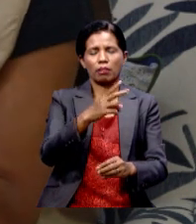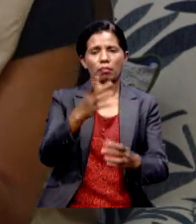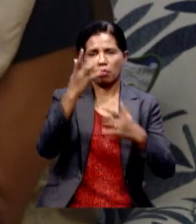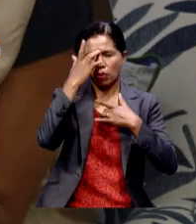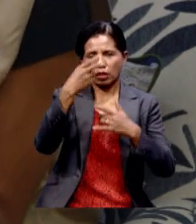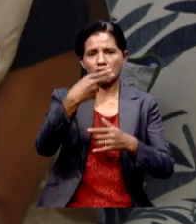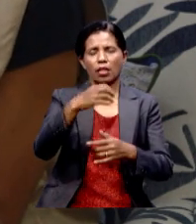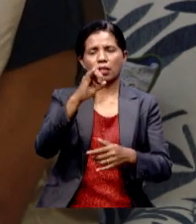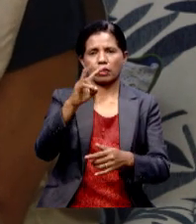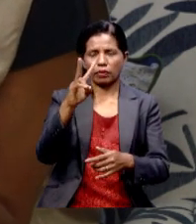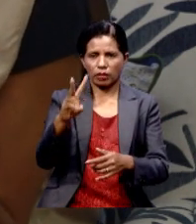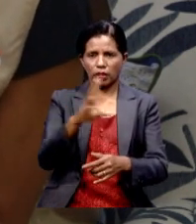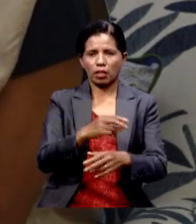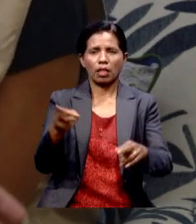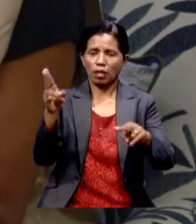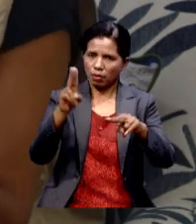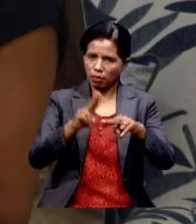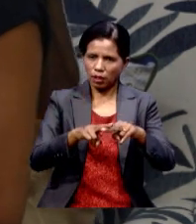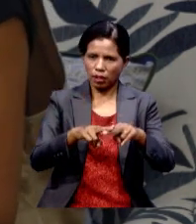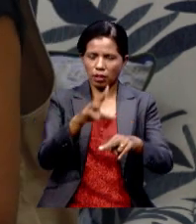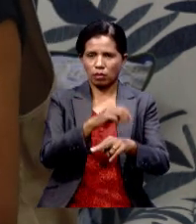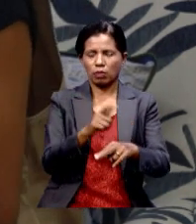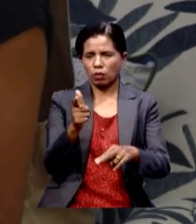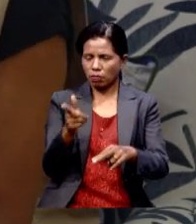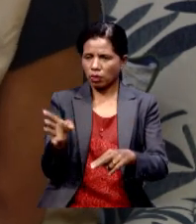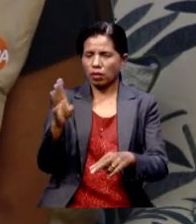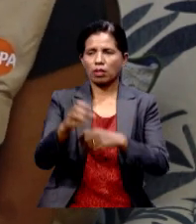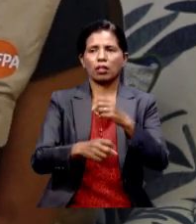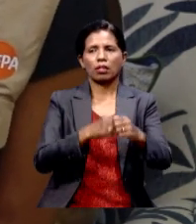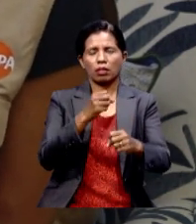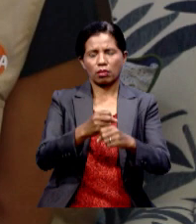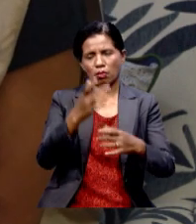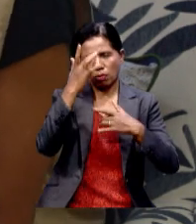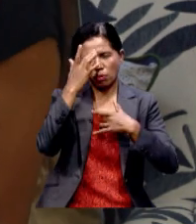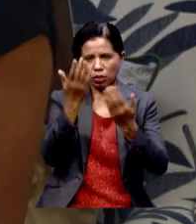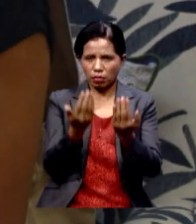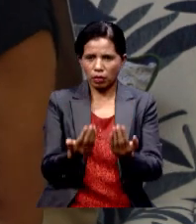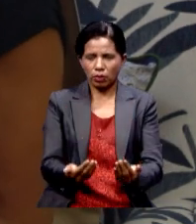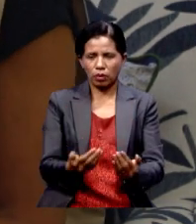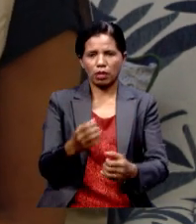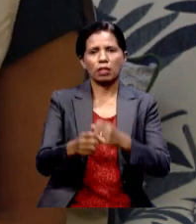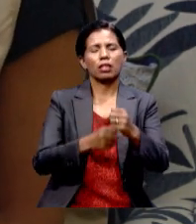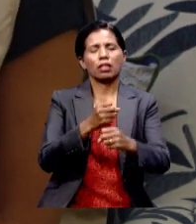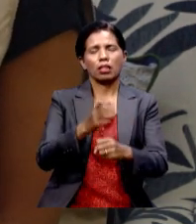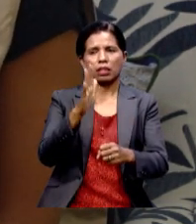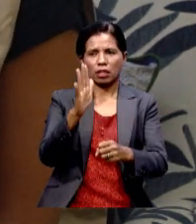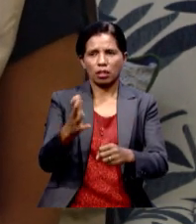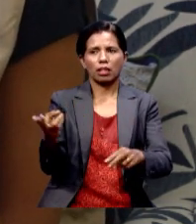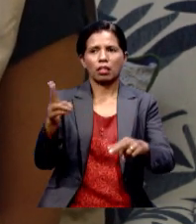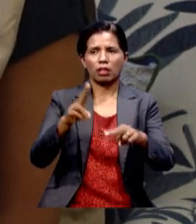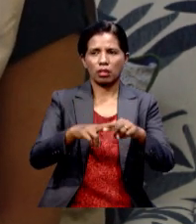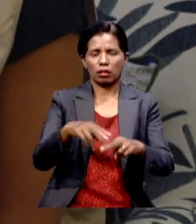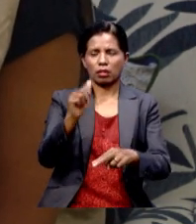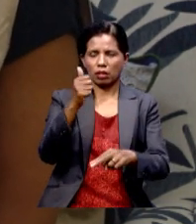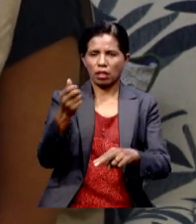dentro da faixa etária dos 15 aos 24 anos. Muitas mulheres grávidas, nos últimos 5 anos, aumentou 10